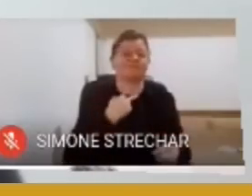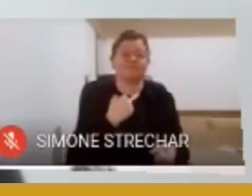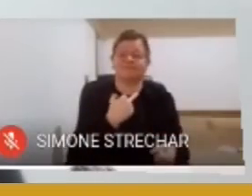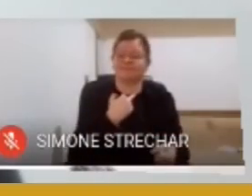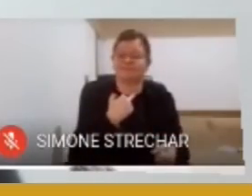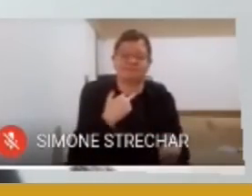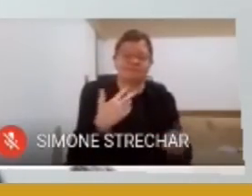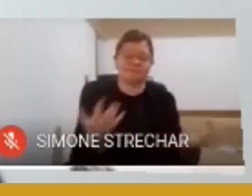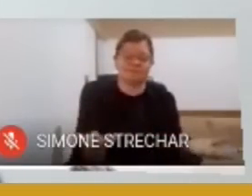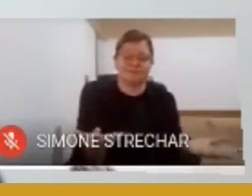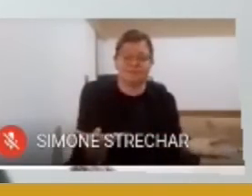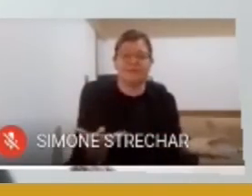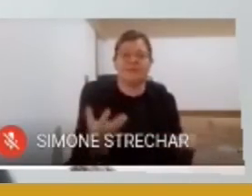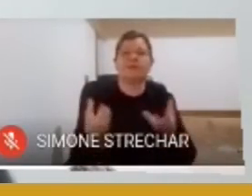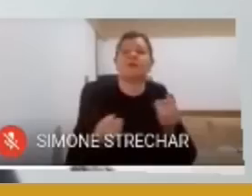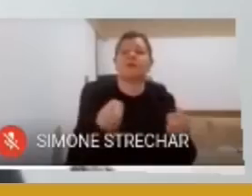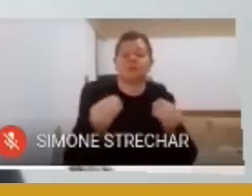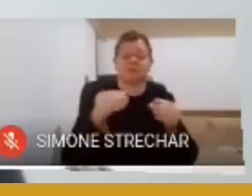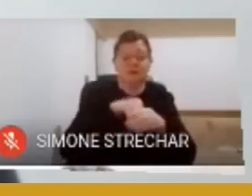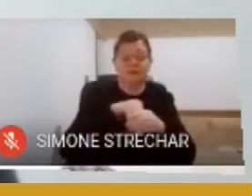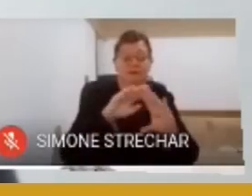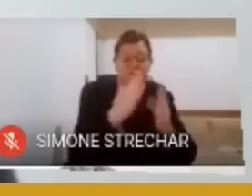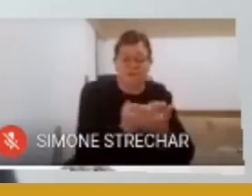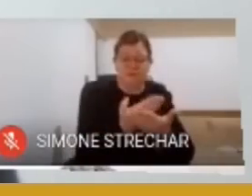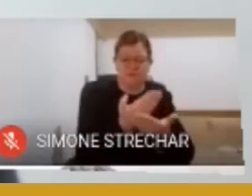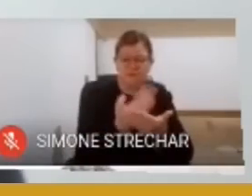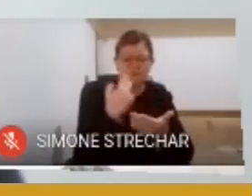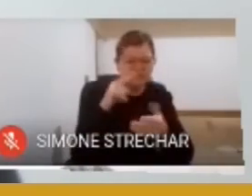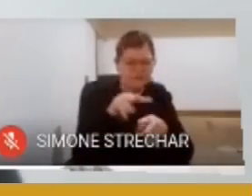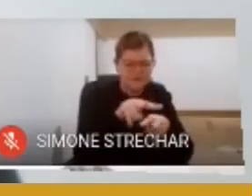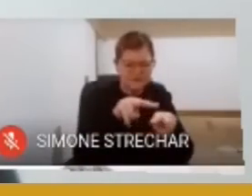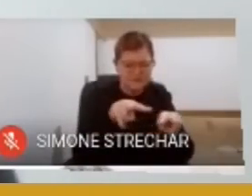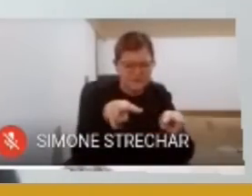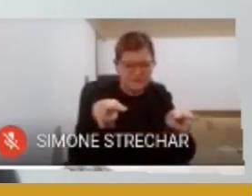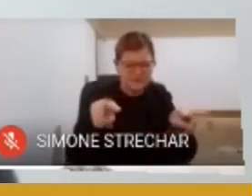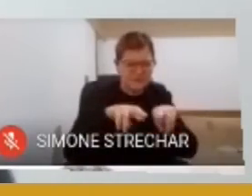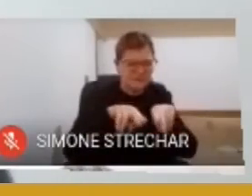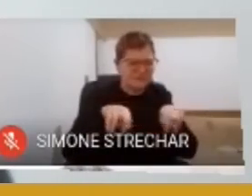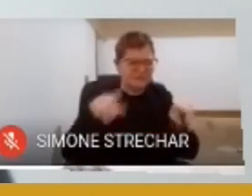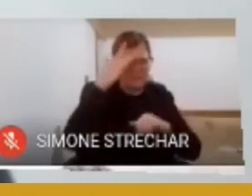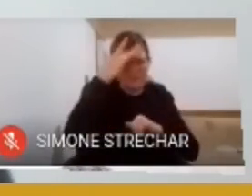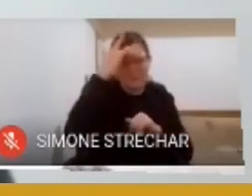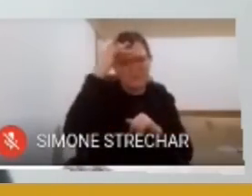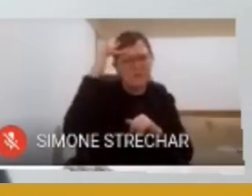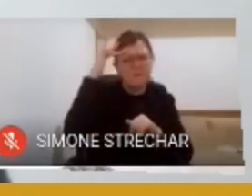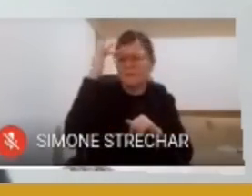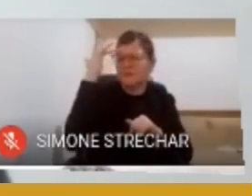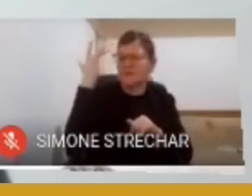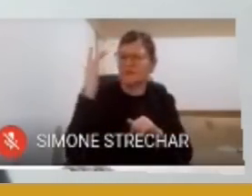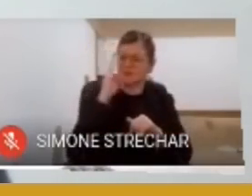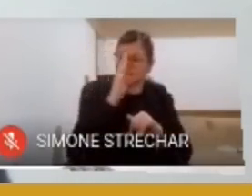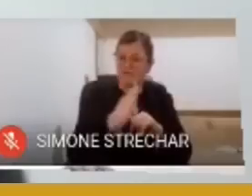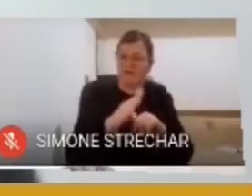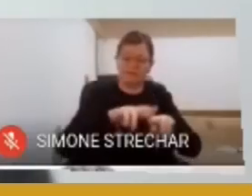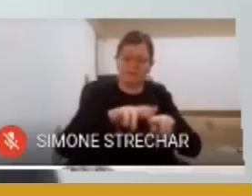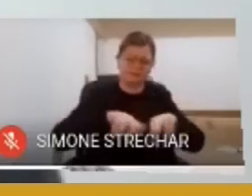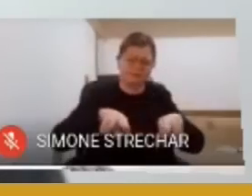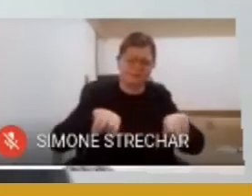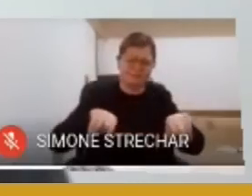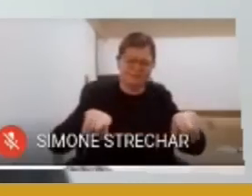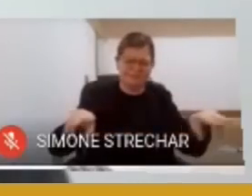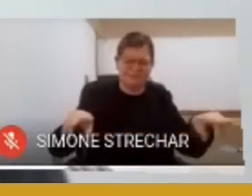de pessoas que nós trabalhamos diretamente, quando um crime sexual for cometido contra uma criança